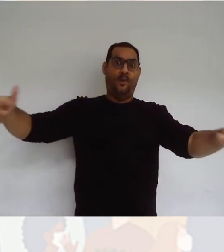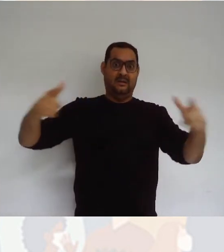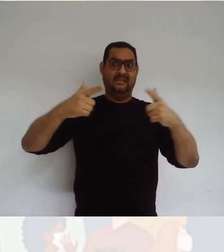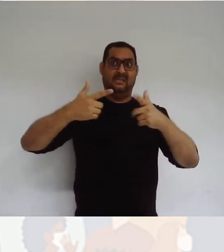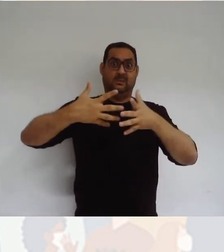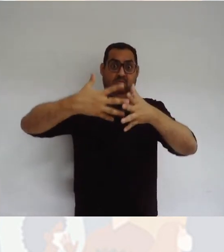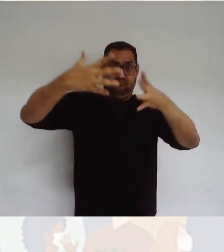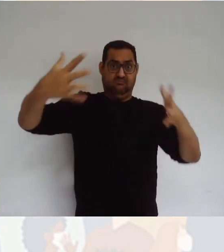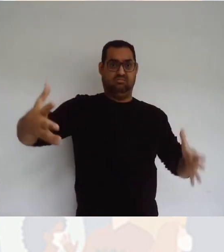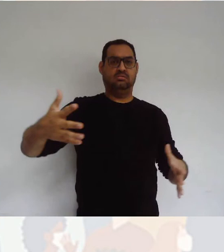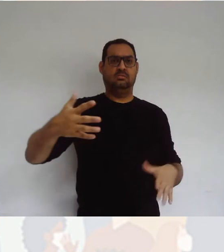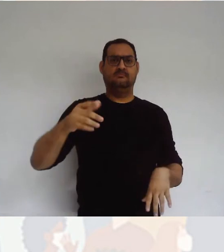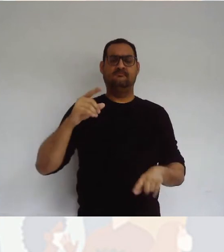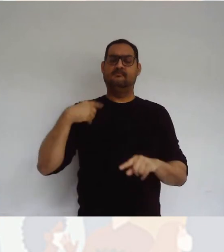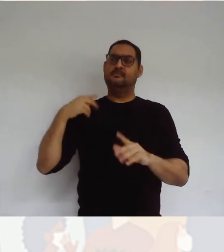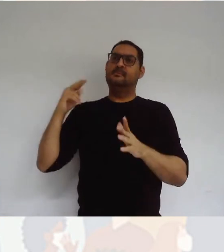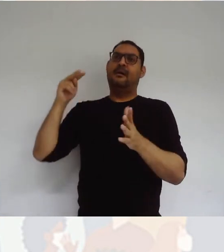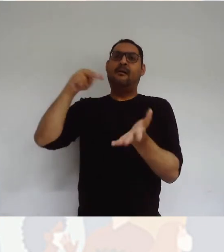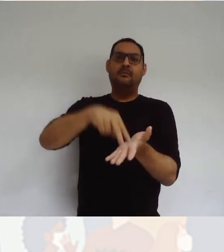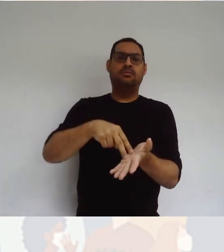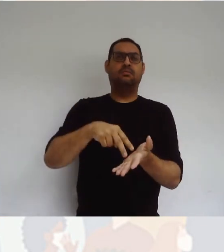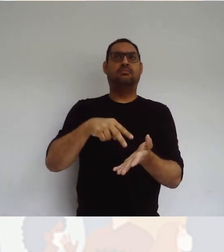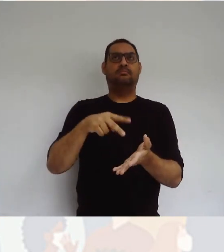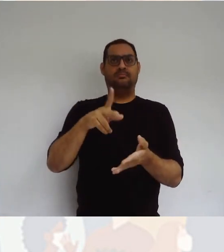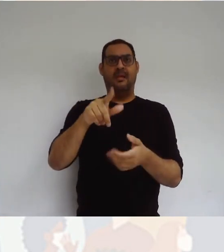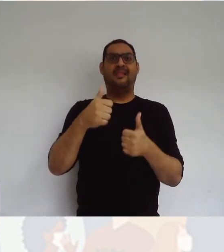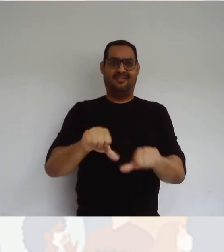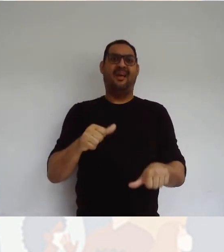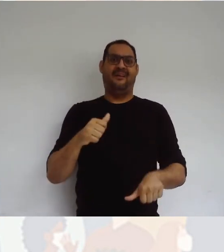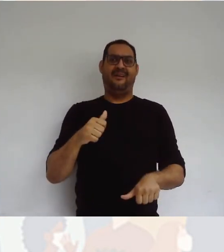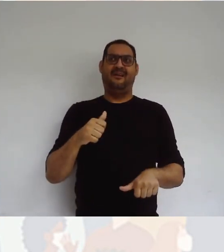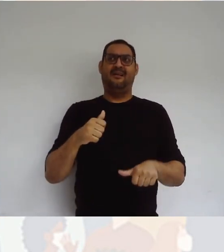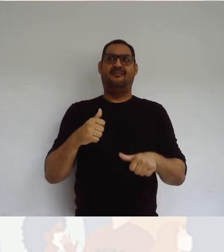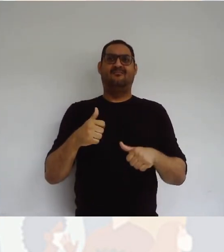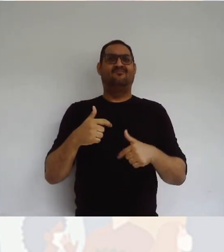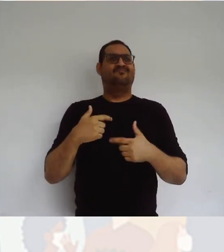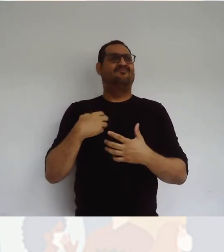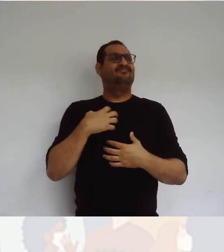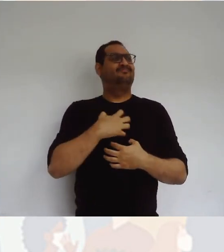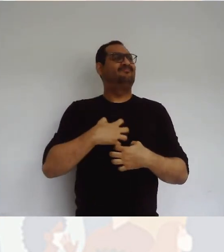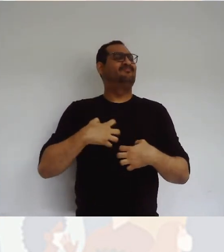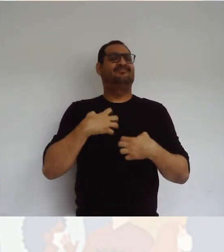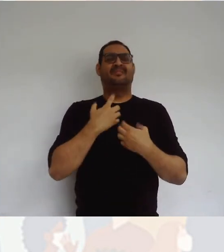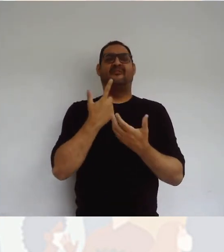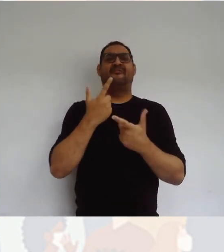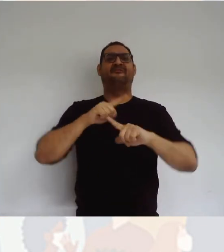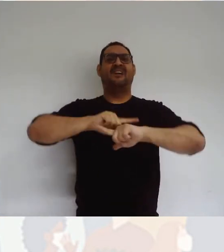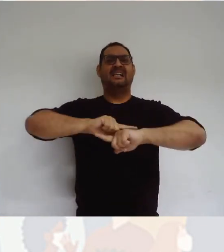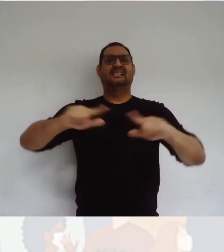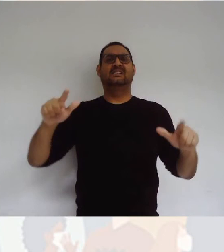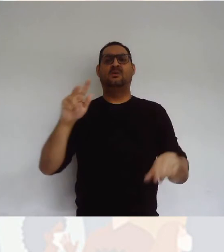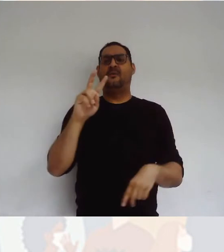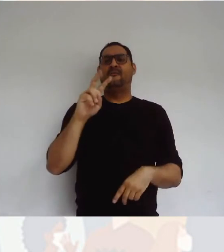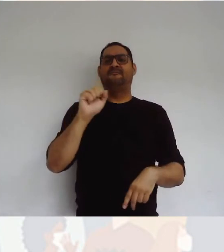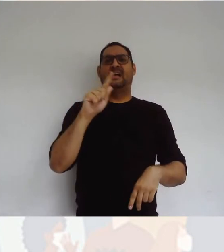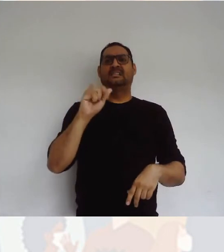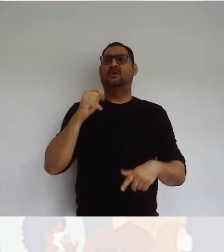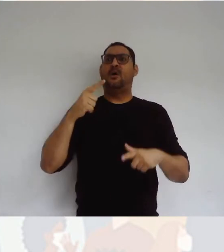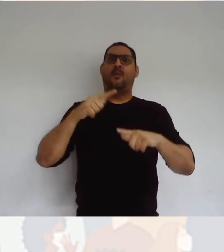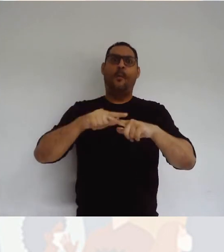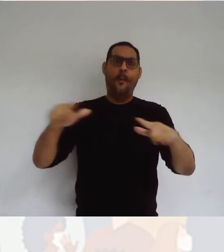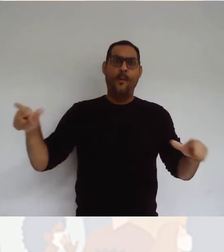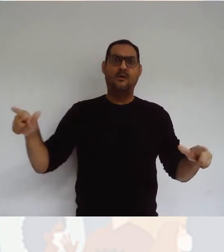acho, assim, eu percebo. Como é que esse vazio e o encontro de um outro corpo nesse